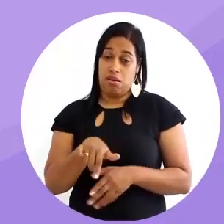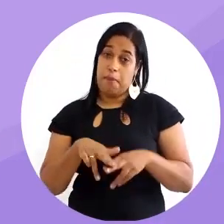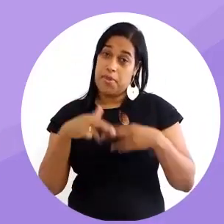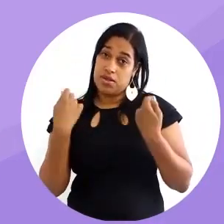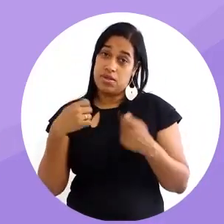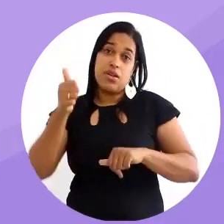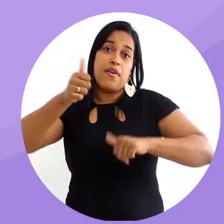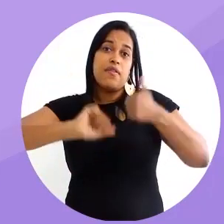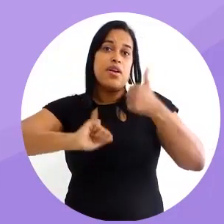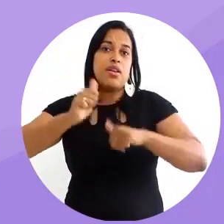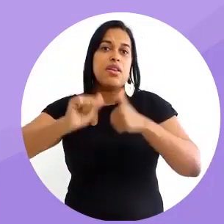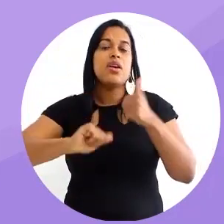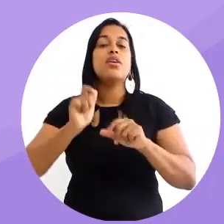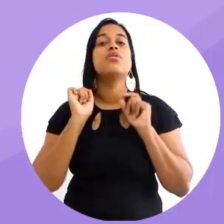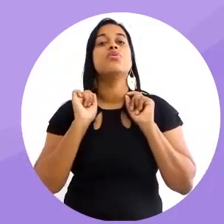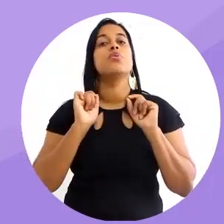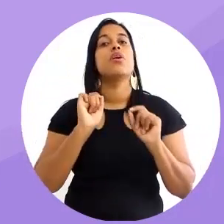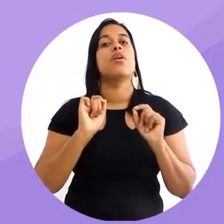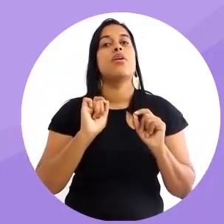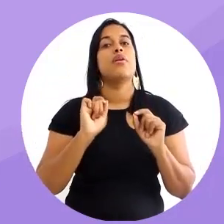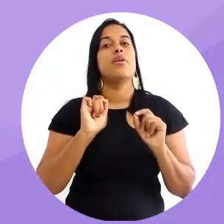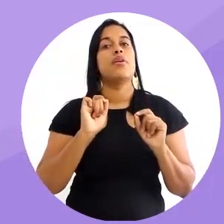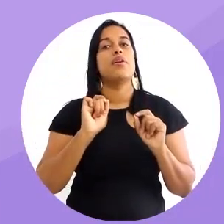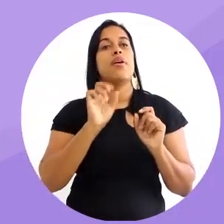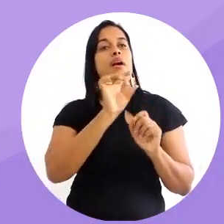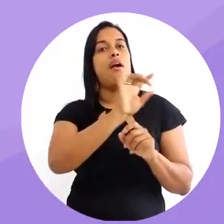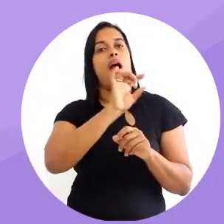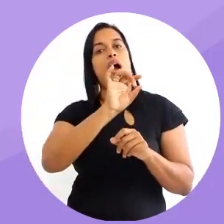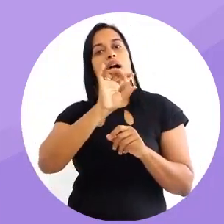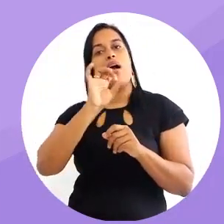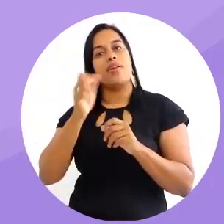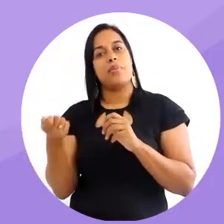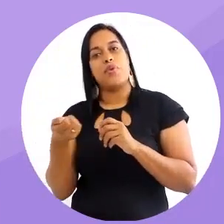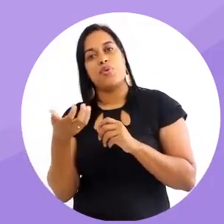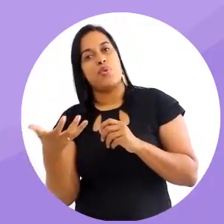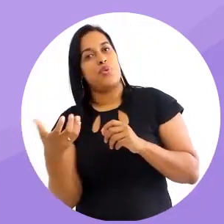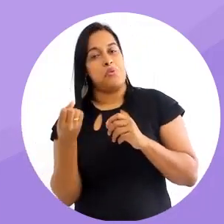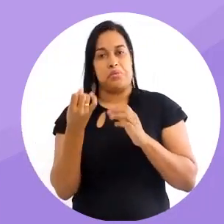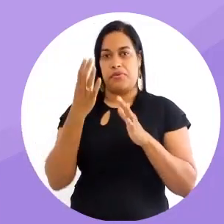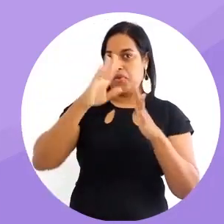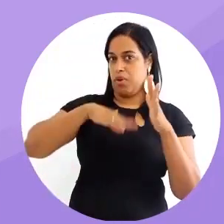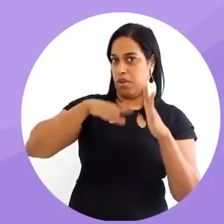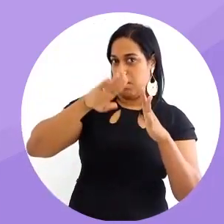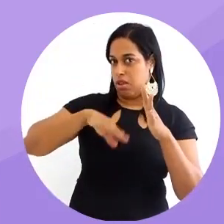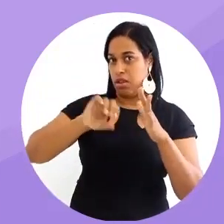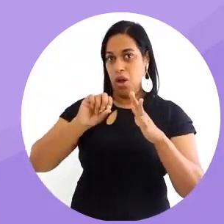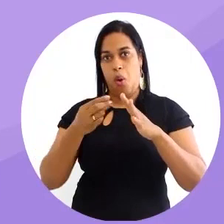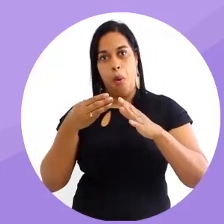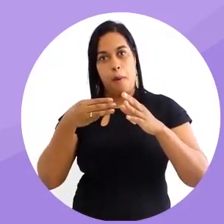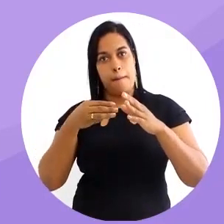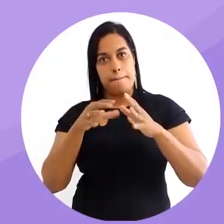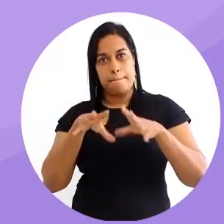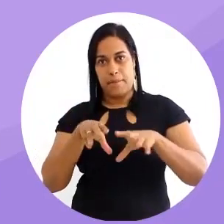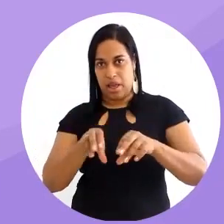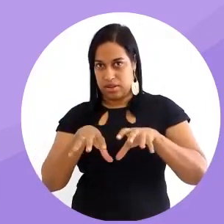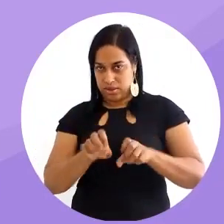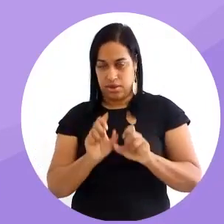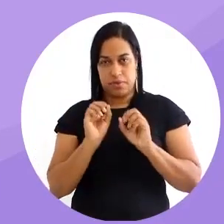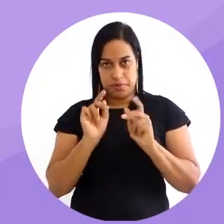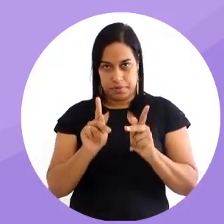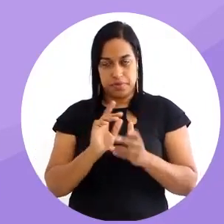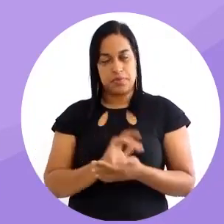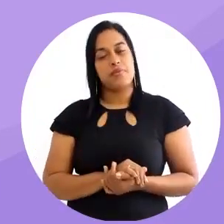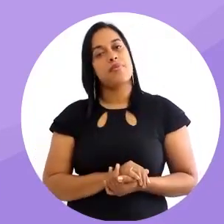neste caso, deve ser avaliado criteriosamente o rótulo de cada produto, seja tinta ou seja massa,